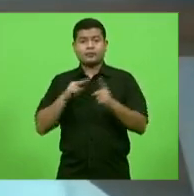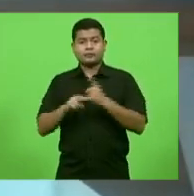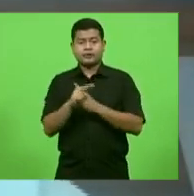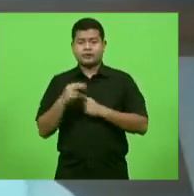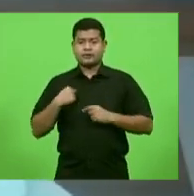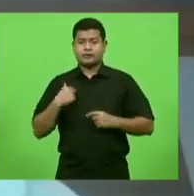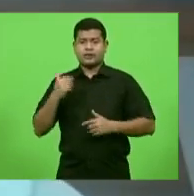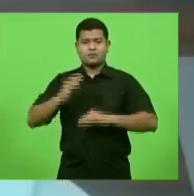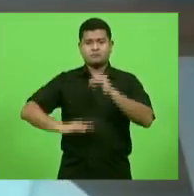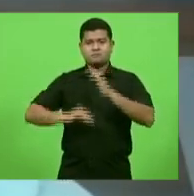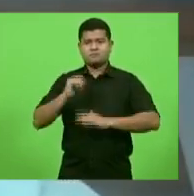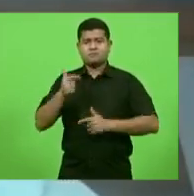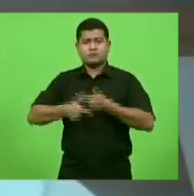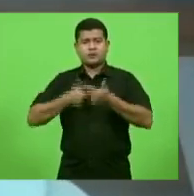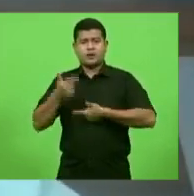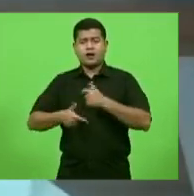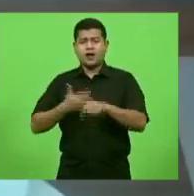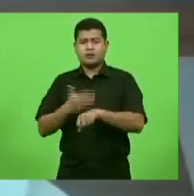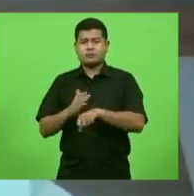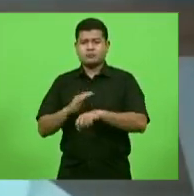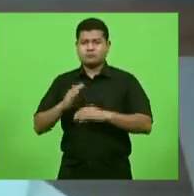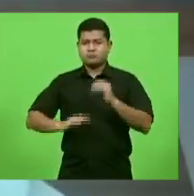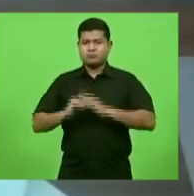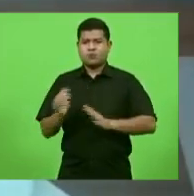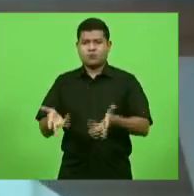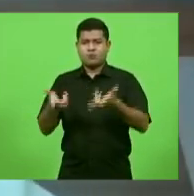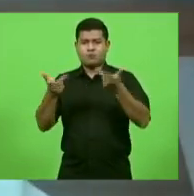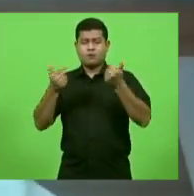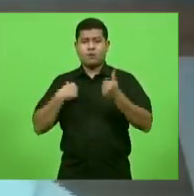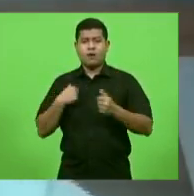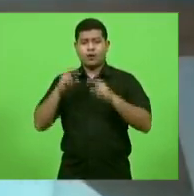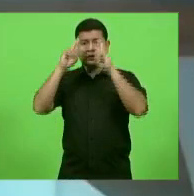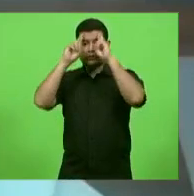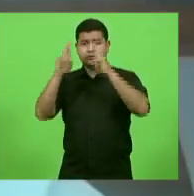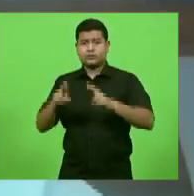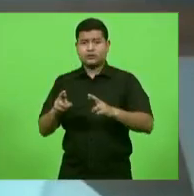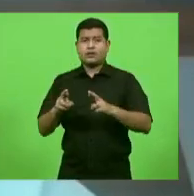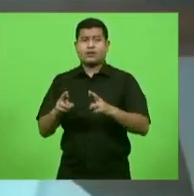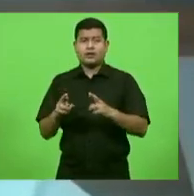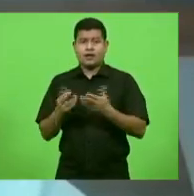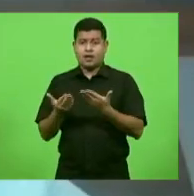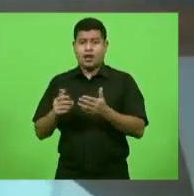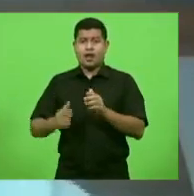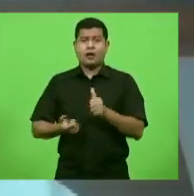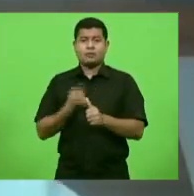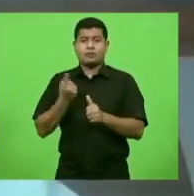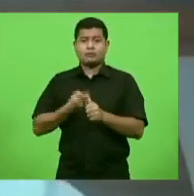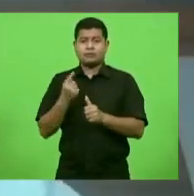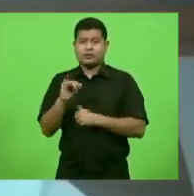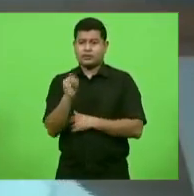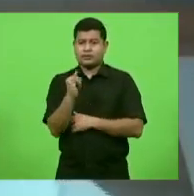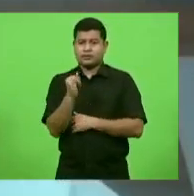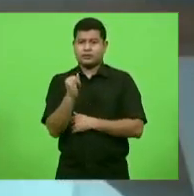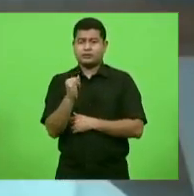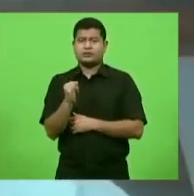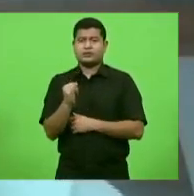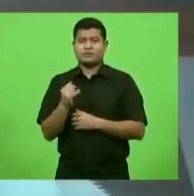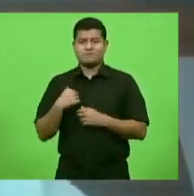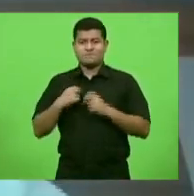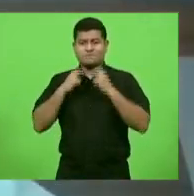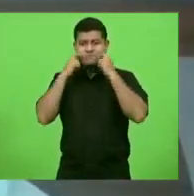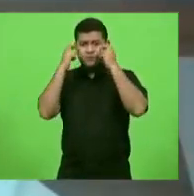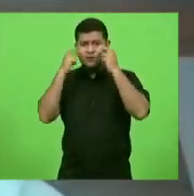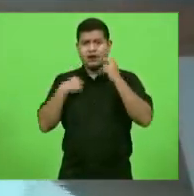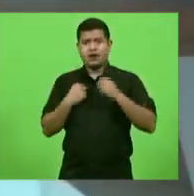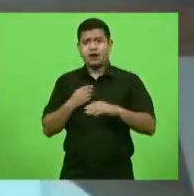mais eficiente, respeitando o comprometimento público daquele 1º de janeiro. Que a vergonha acompanhe quem precisou sair correndo para